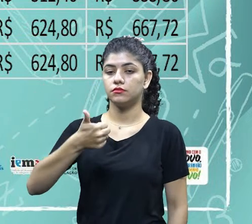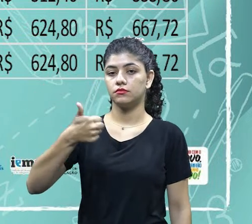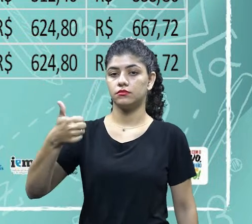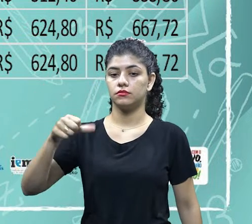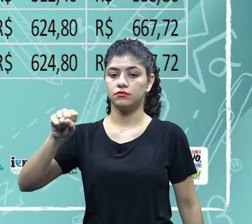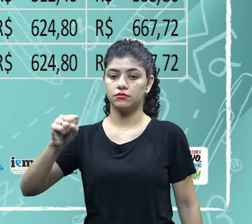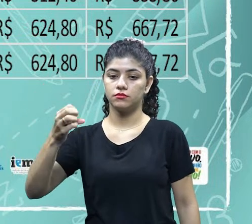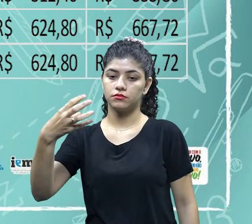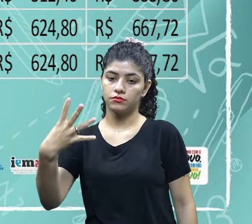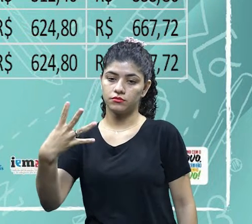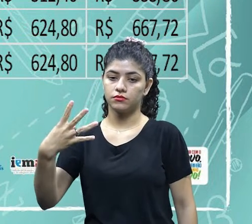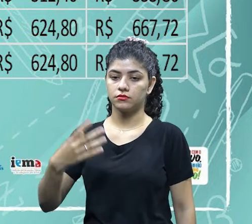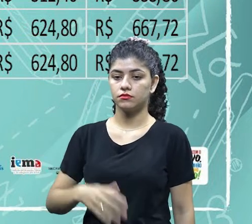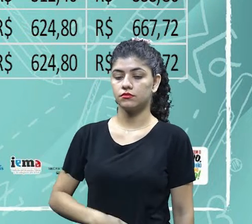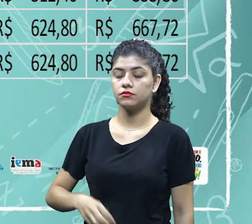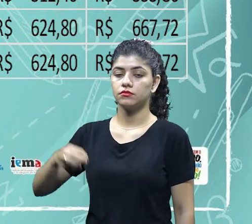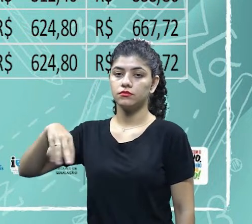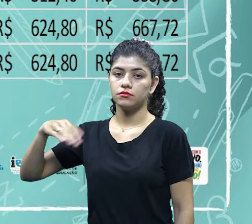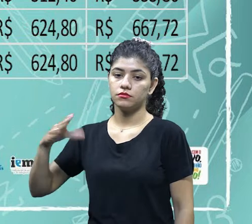1.184,50. Em março,